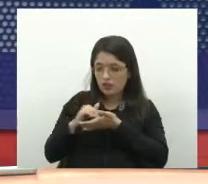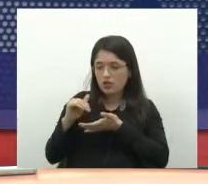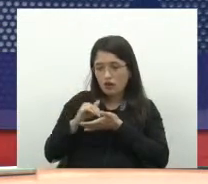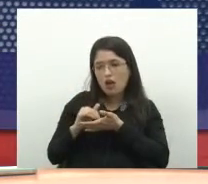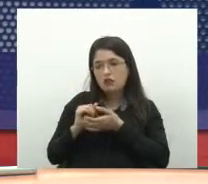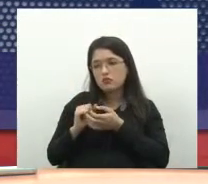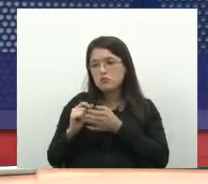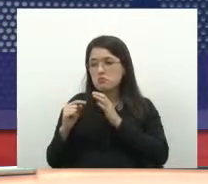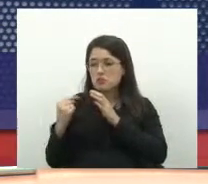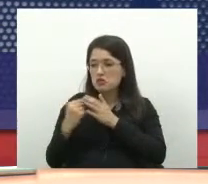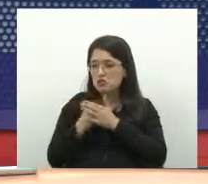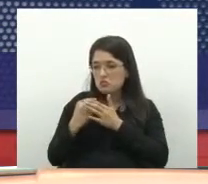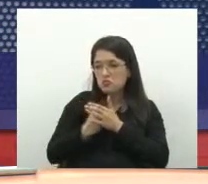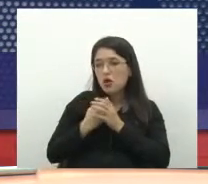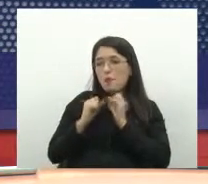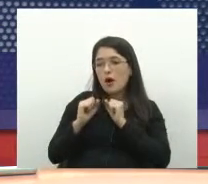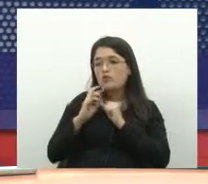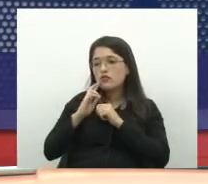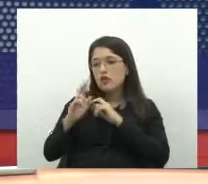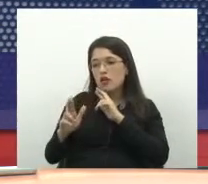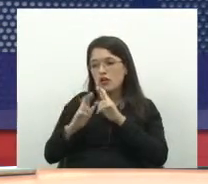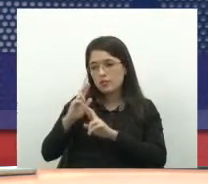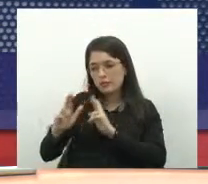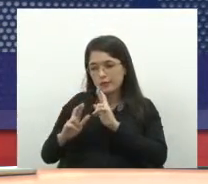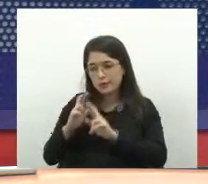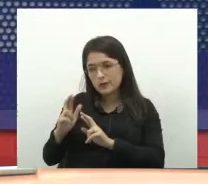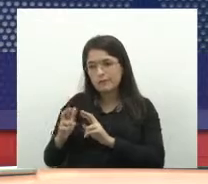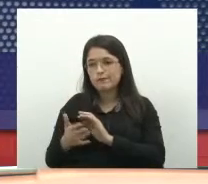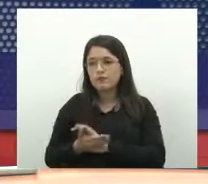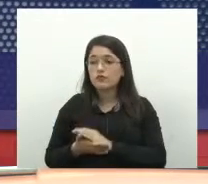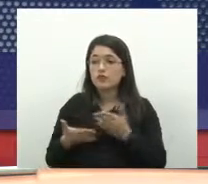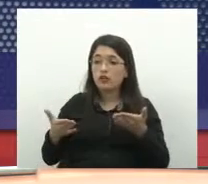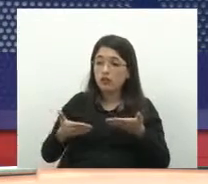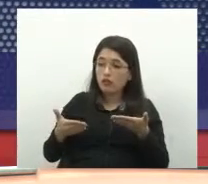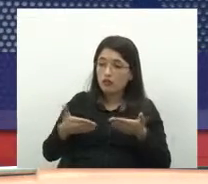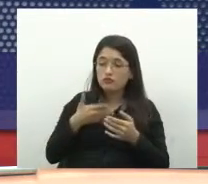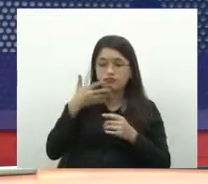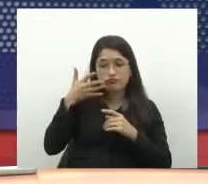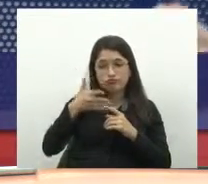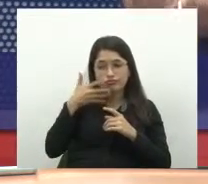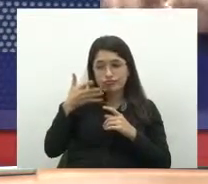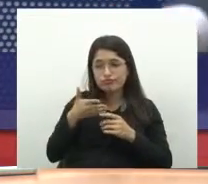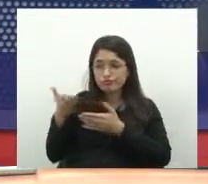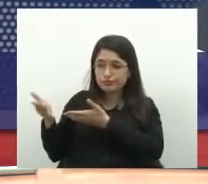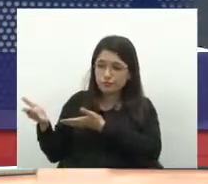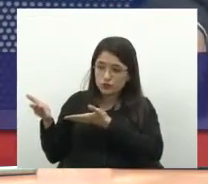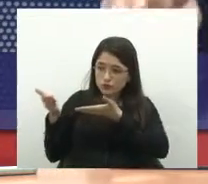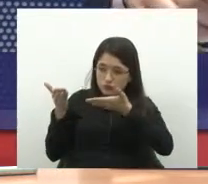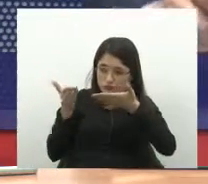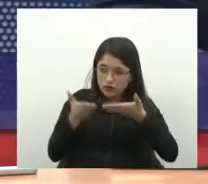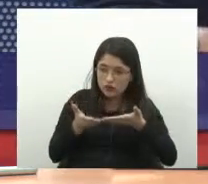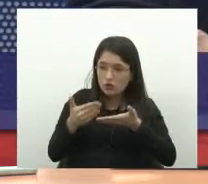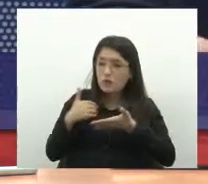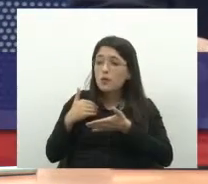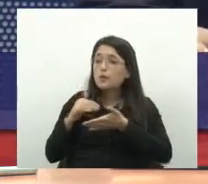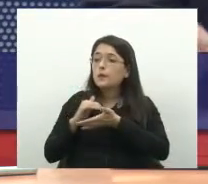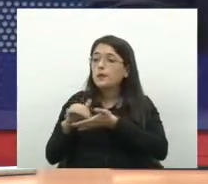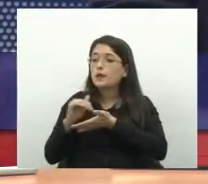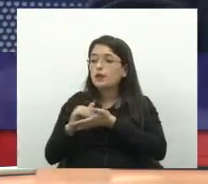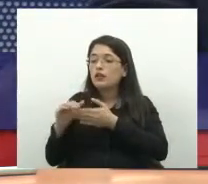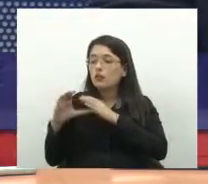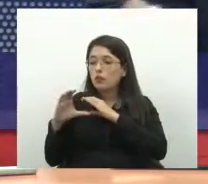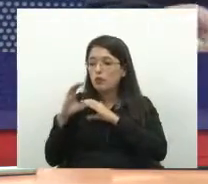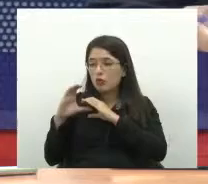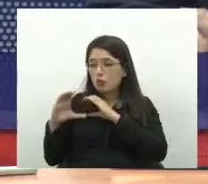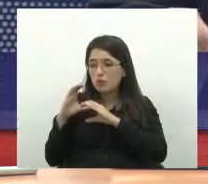efetuará os devidos esclarecimentos. Com a palavra, convido à mesa o secretário de Comunicação,